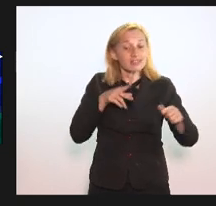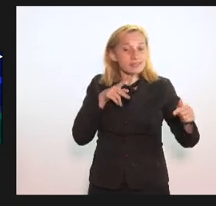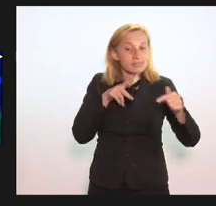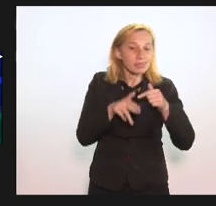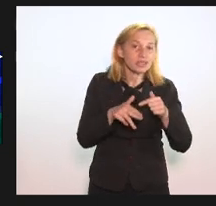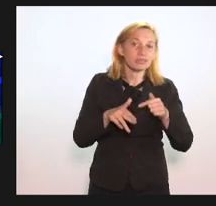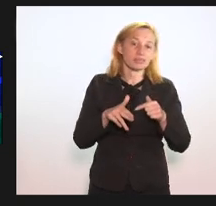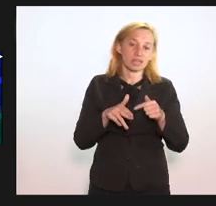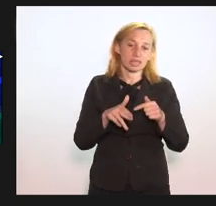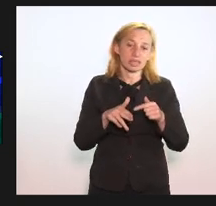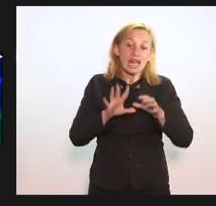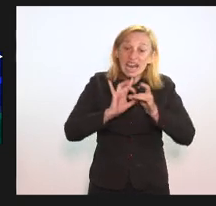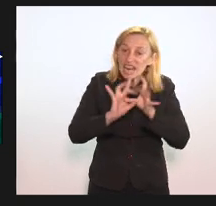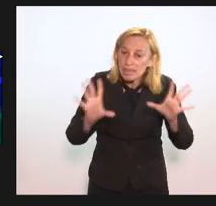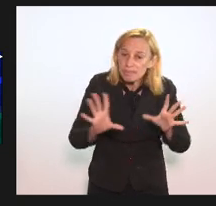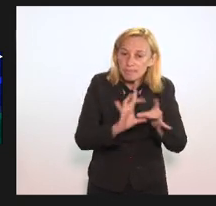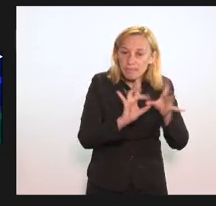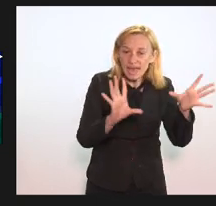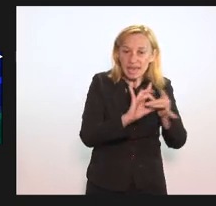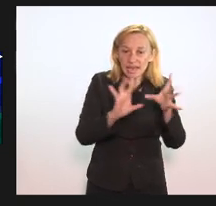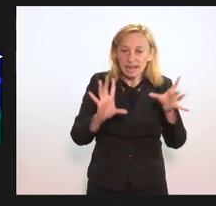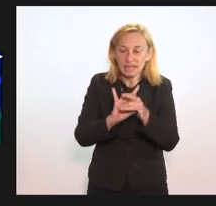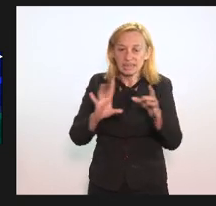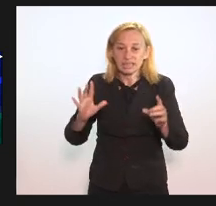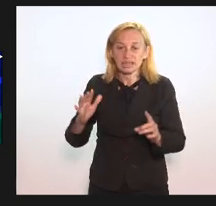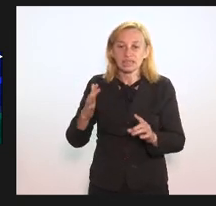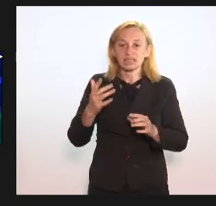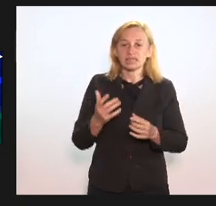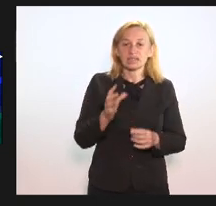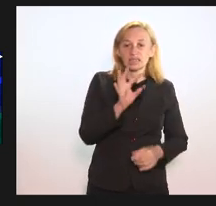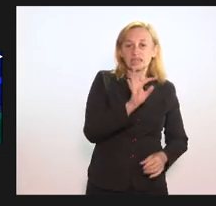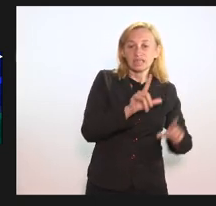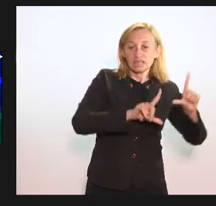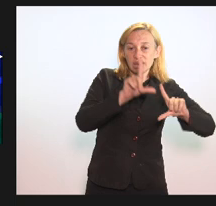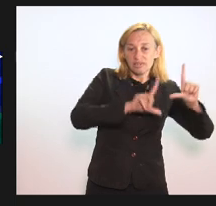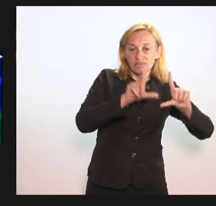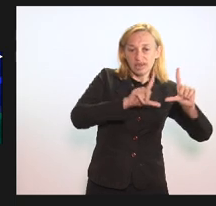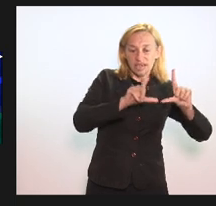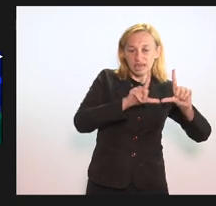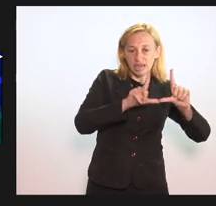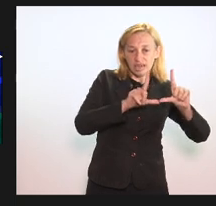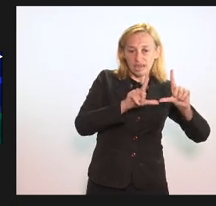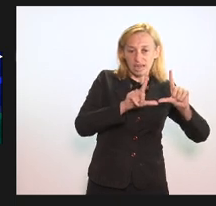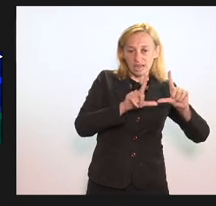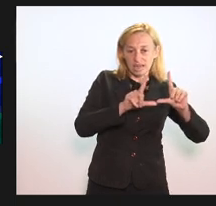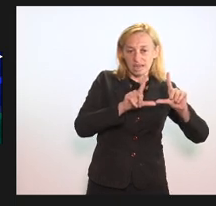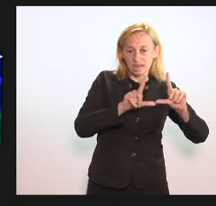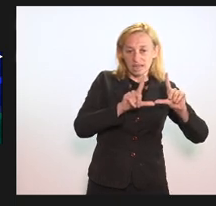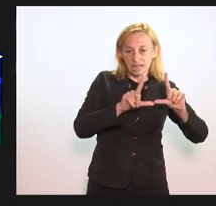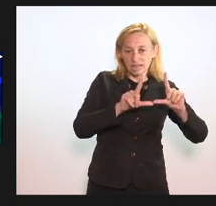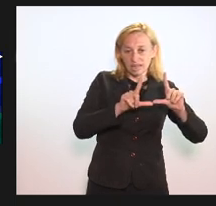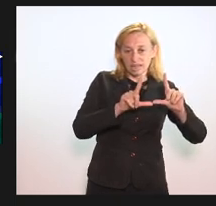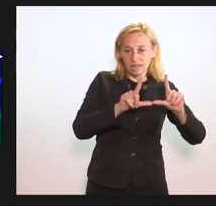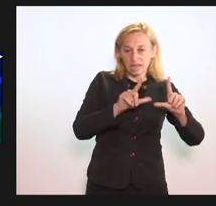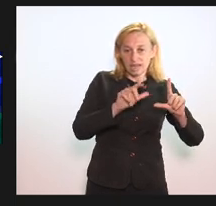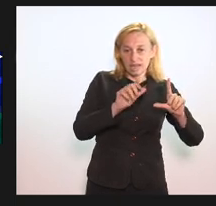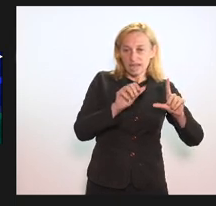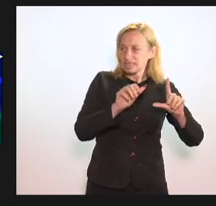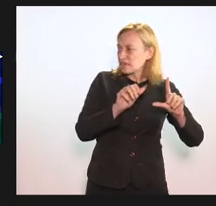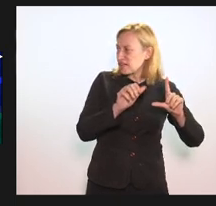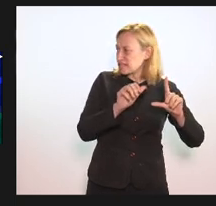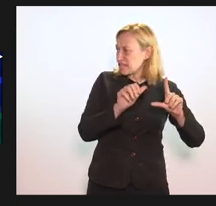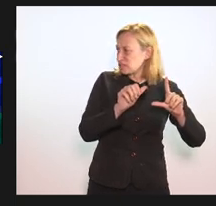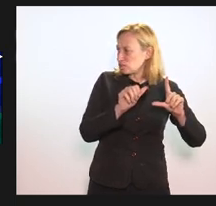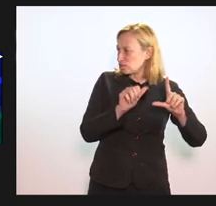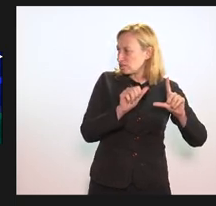né libera TV por assinatura Por que que a gente não volta aqui para liberar de TVs por assinatura para as